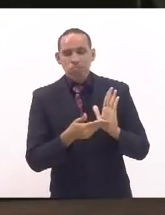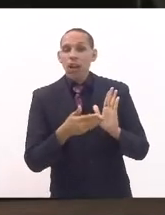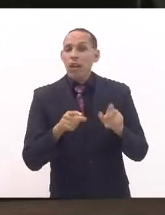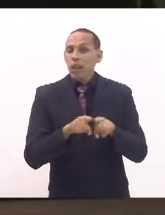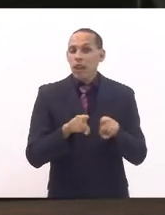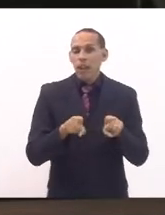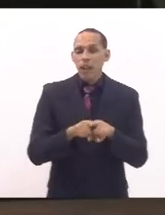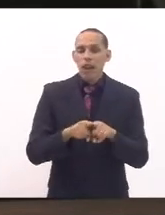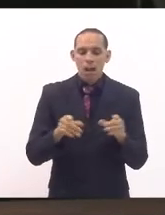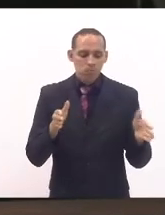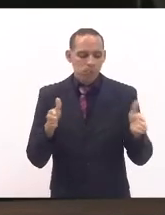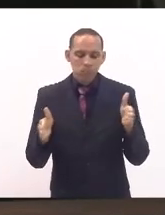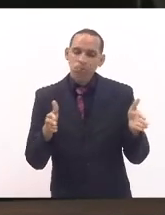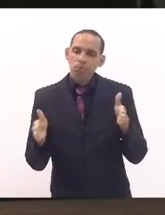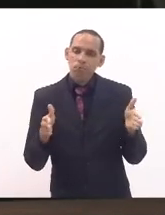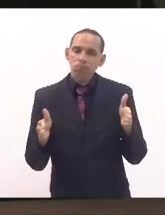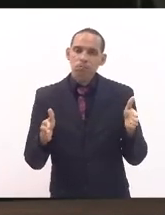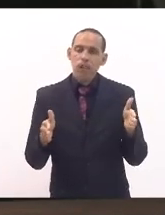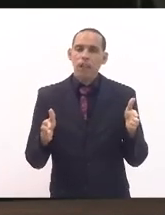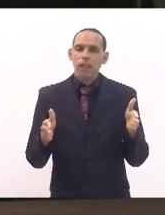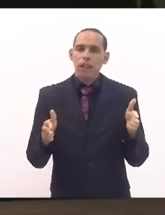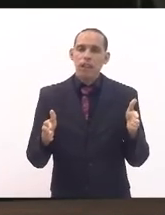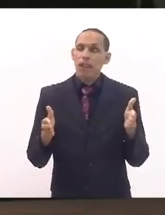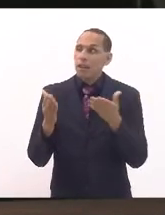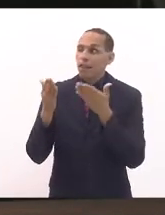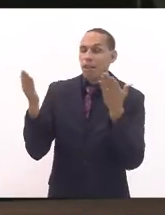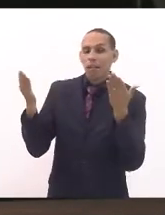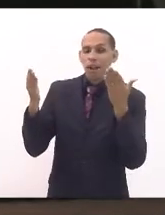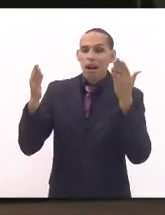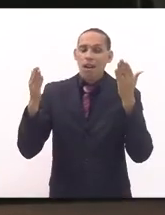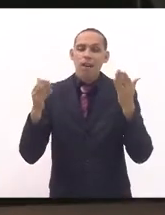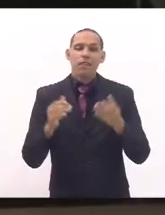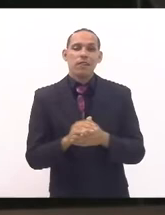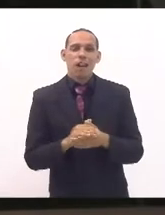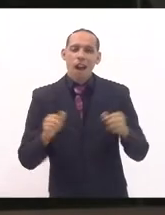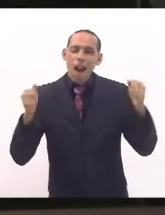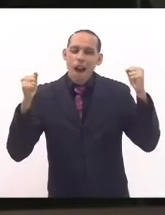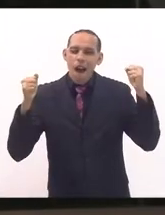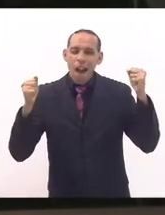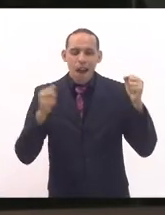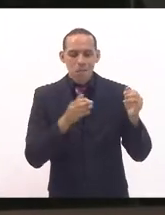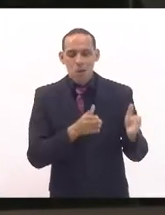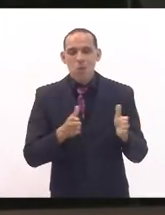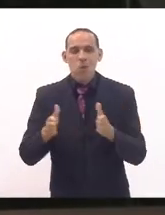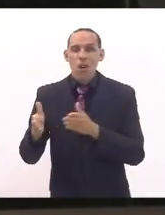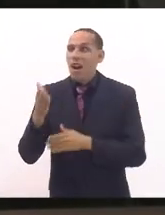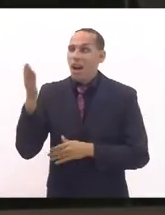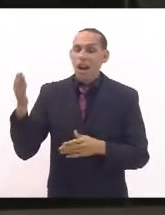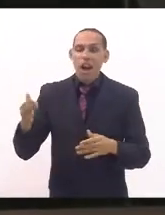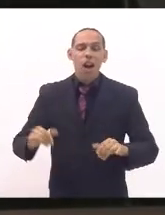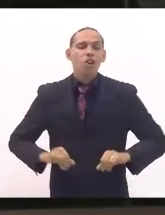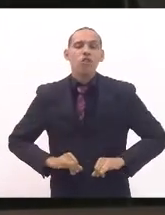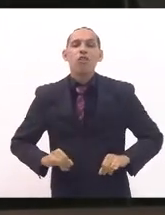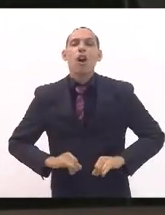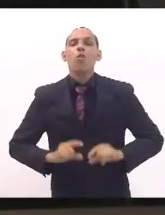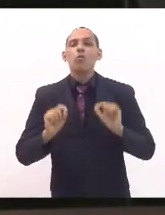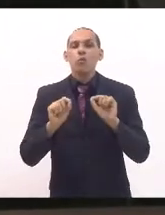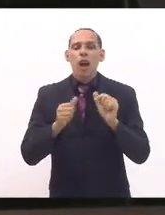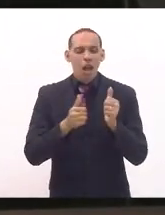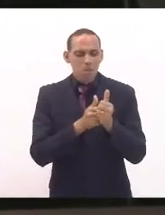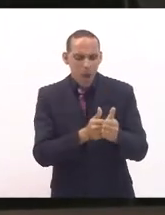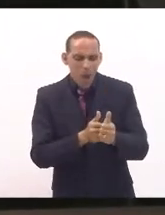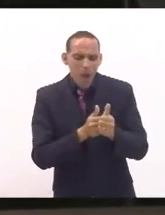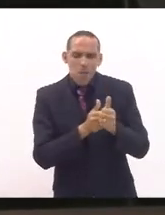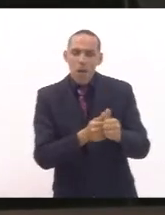né, que é um momento onde as torcidas organizadas elas sofrem perseguições e marginalizações